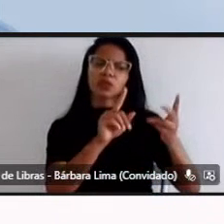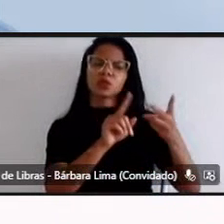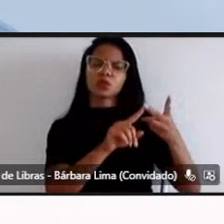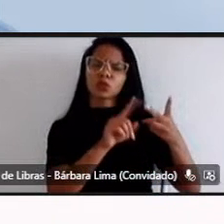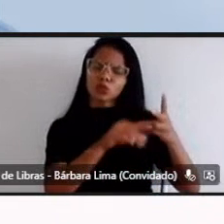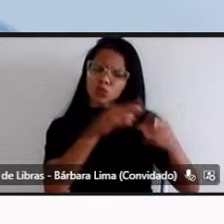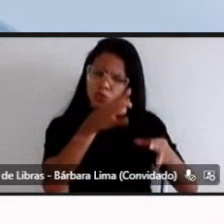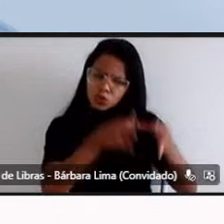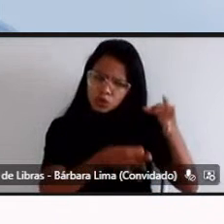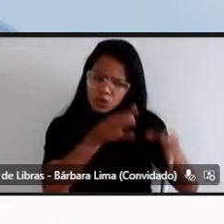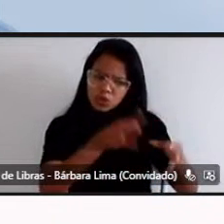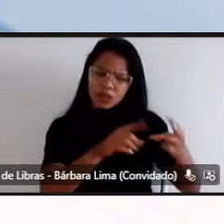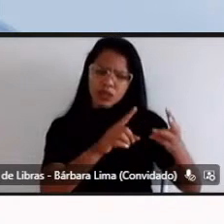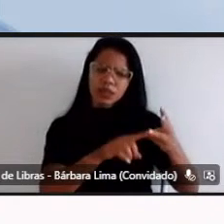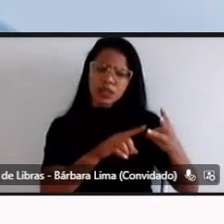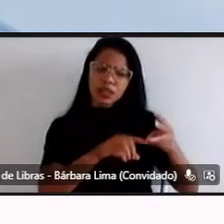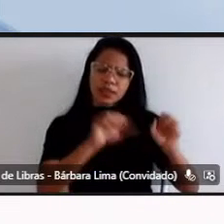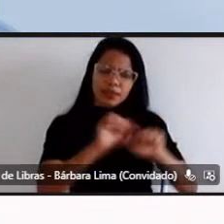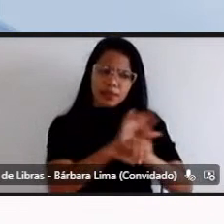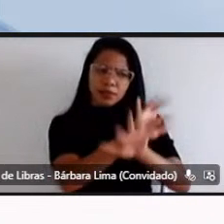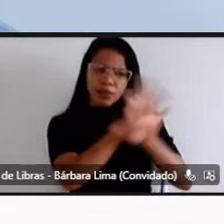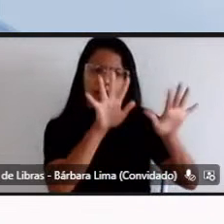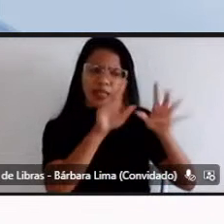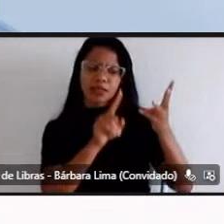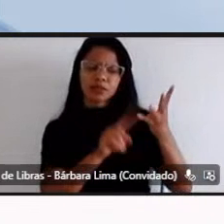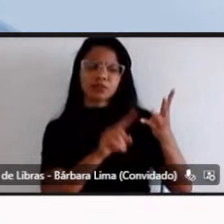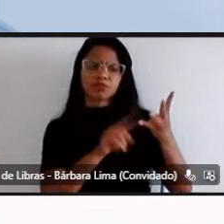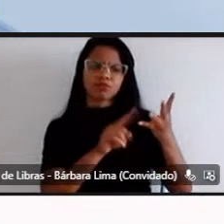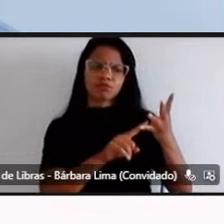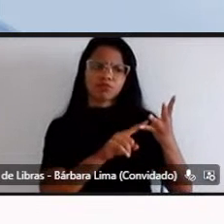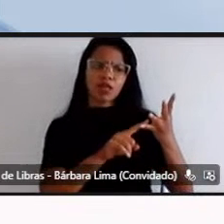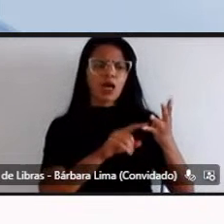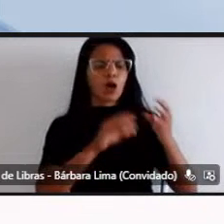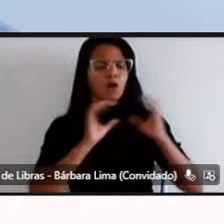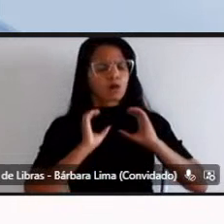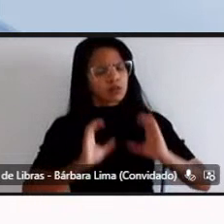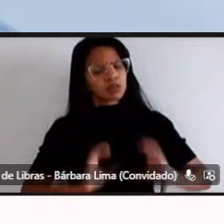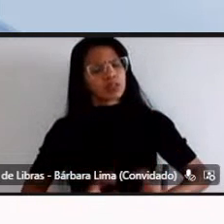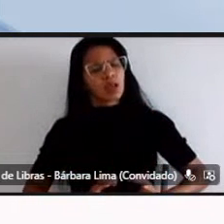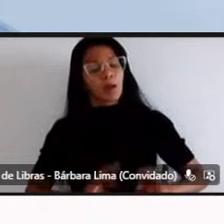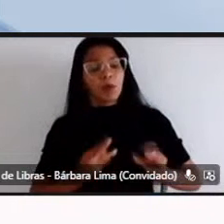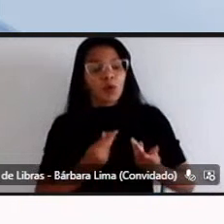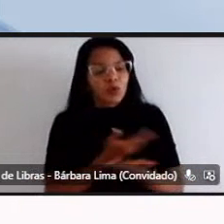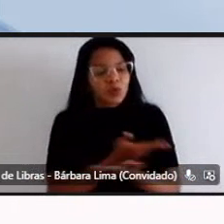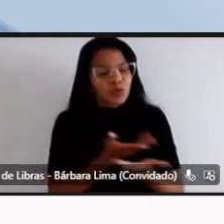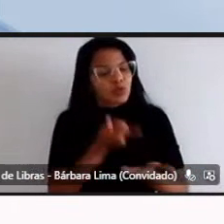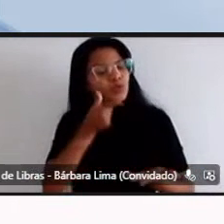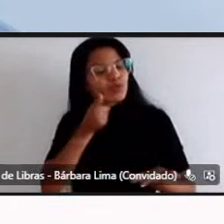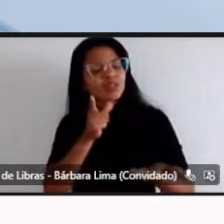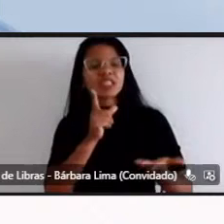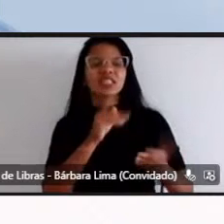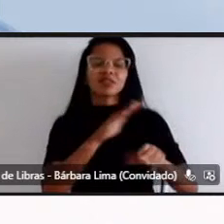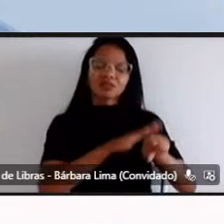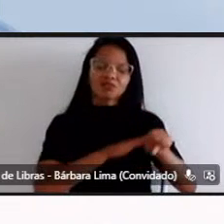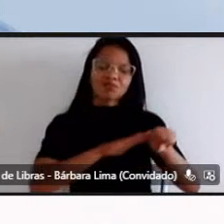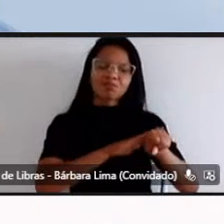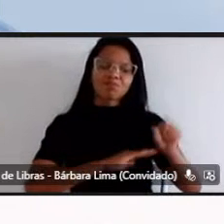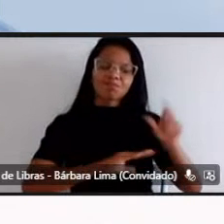justiça, transparência, honestidade, para que todos possam dialogar.